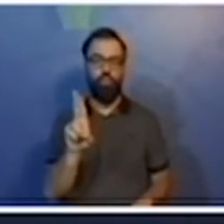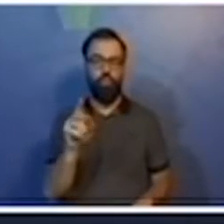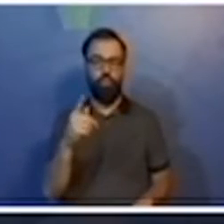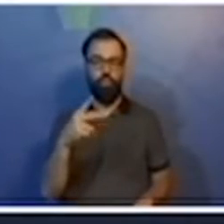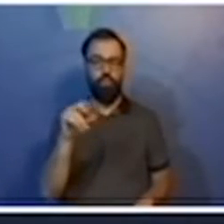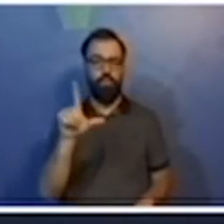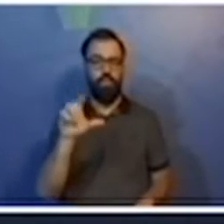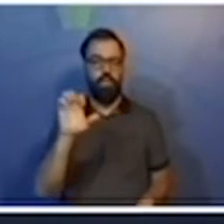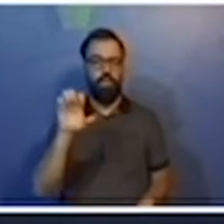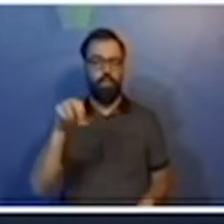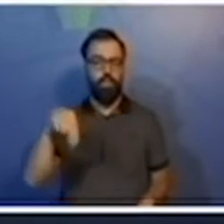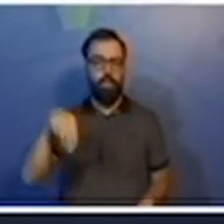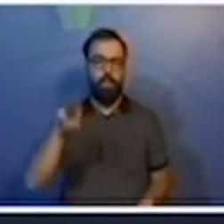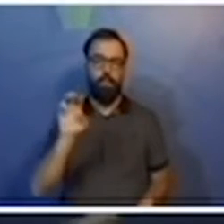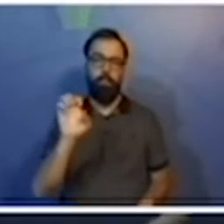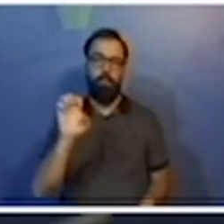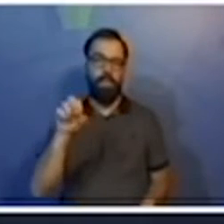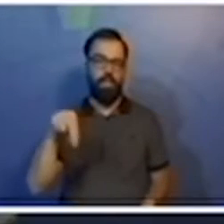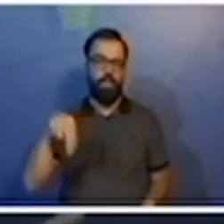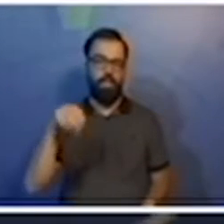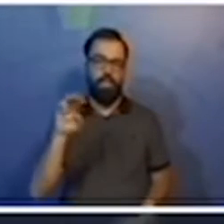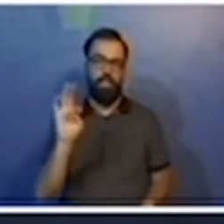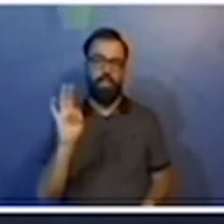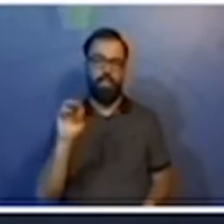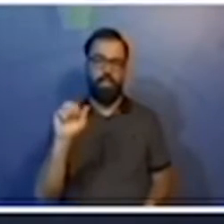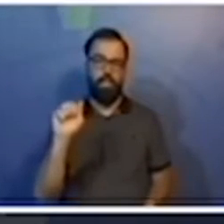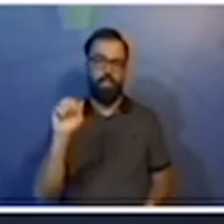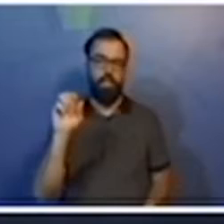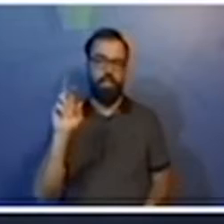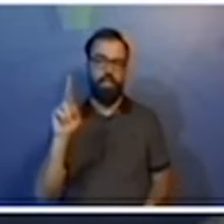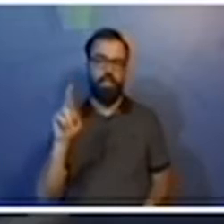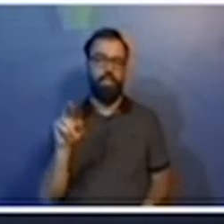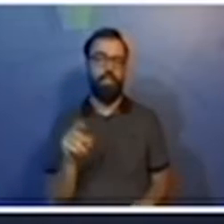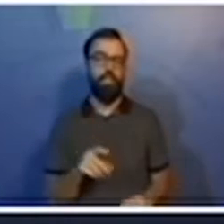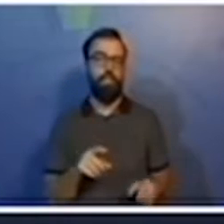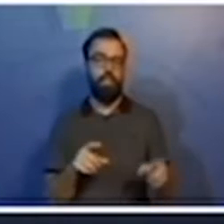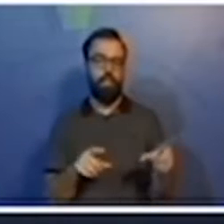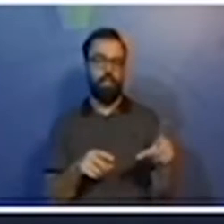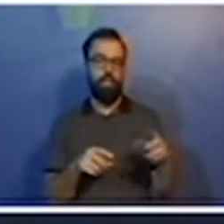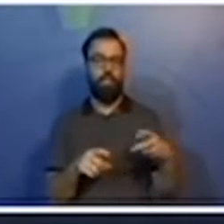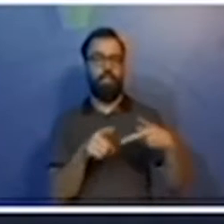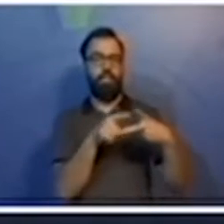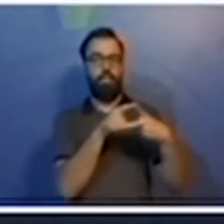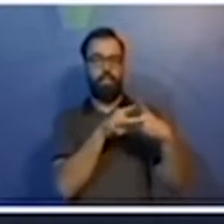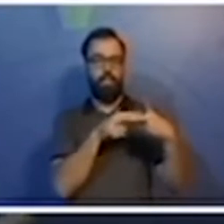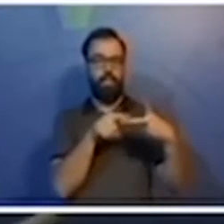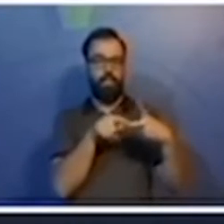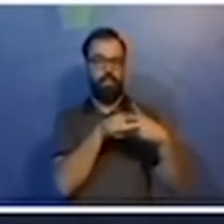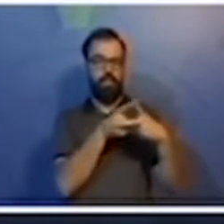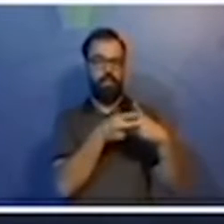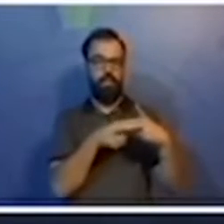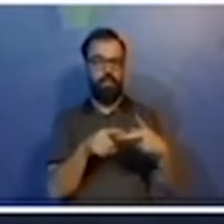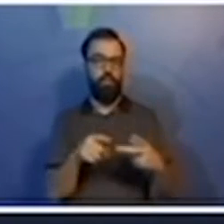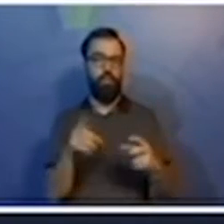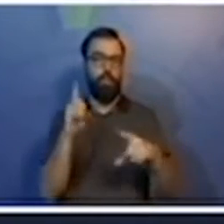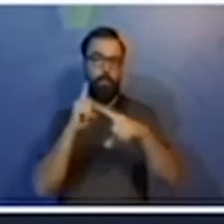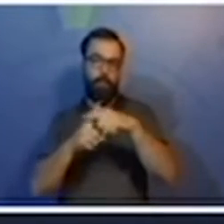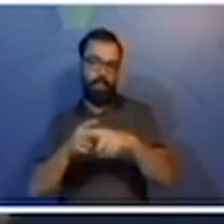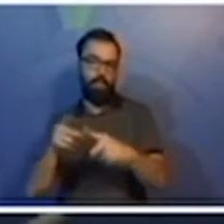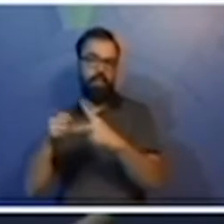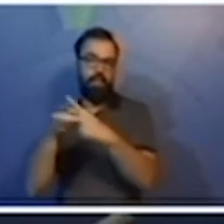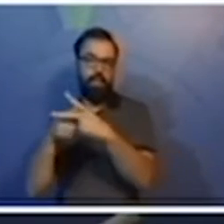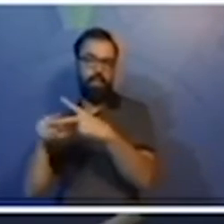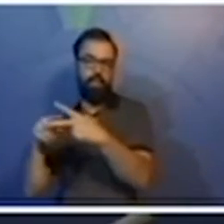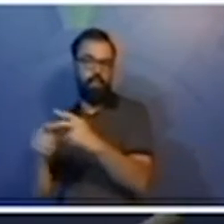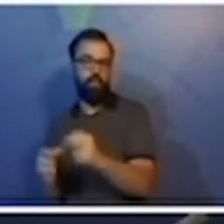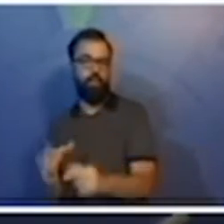Suplementar, dois ângulos são suplementares quando a soma deles